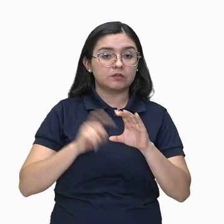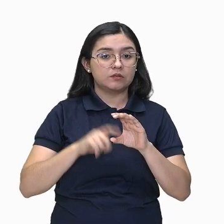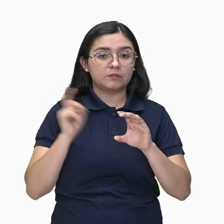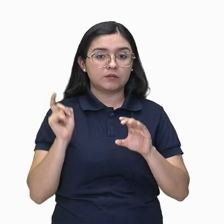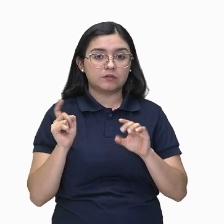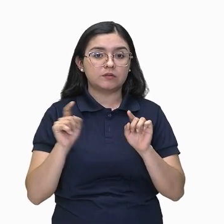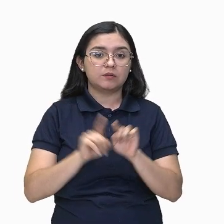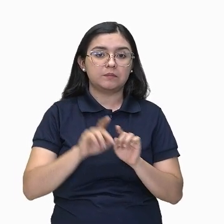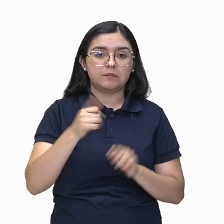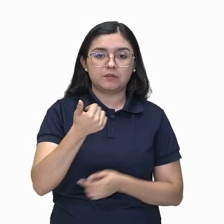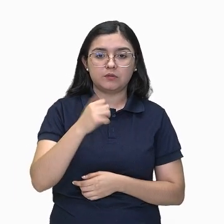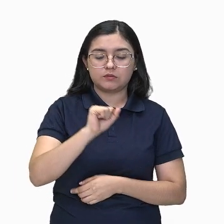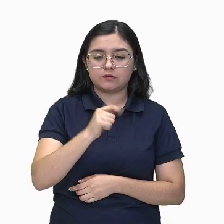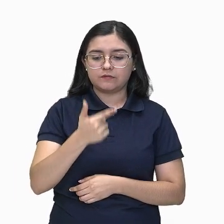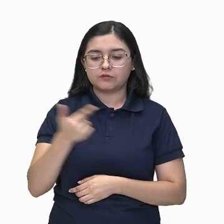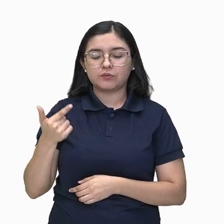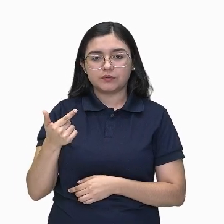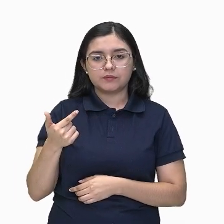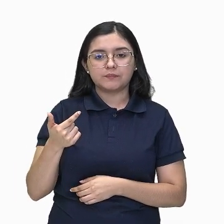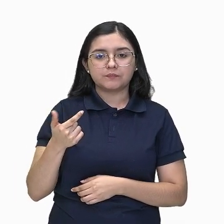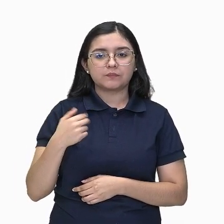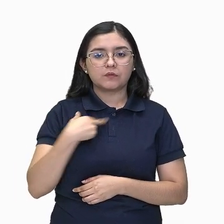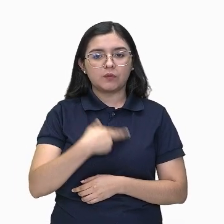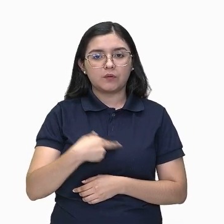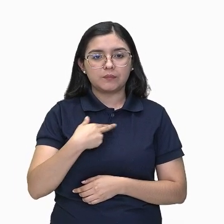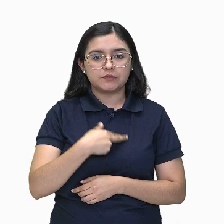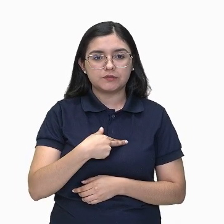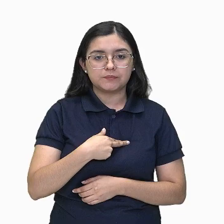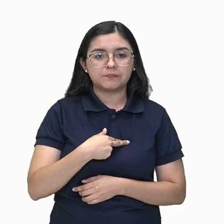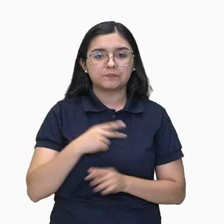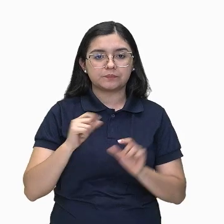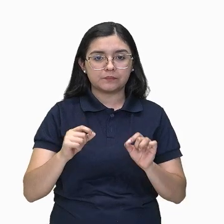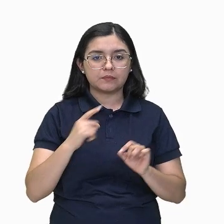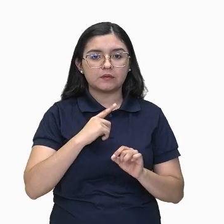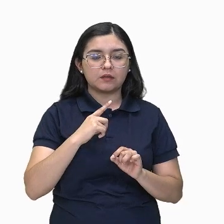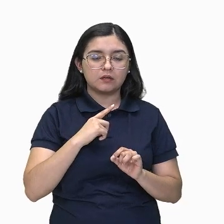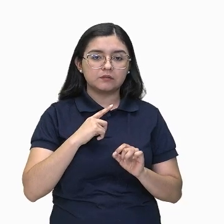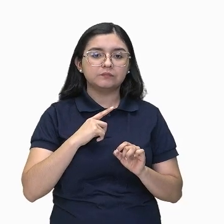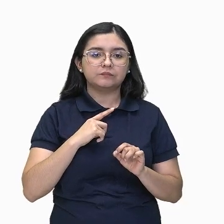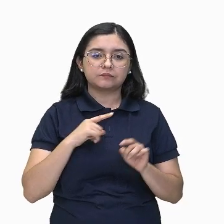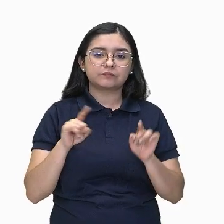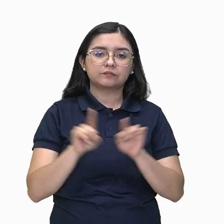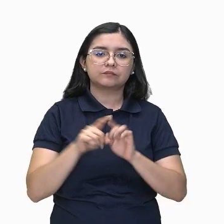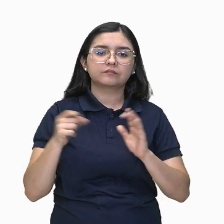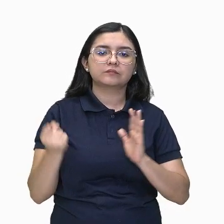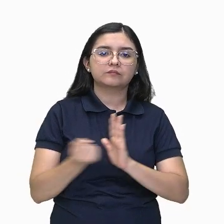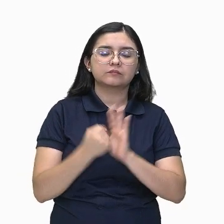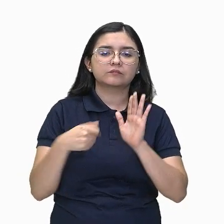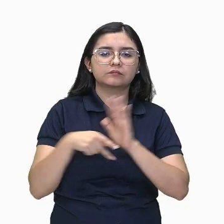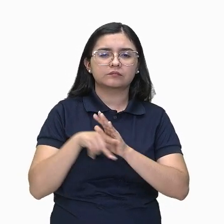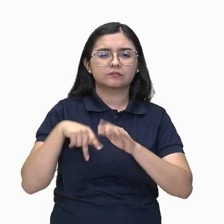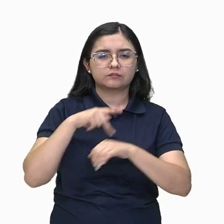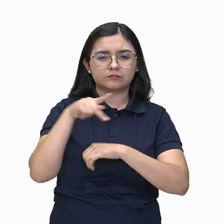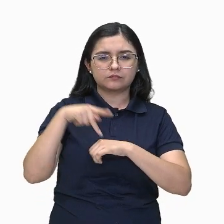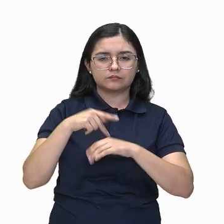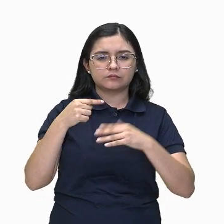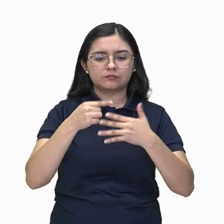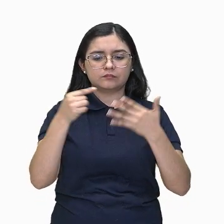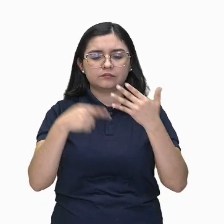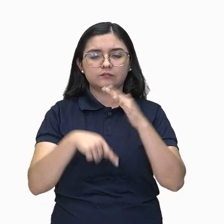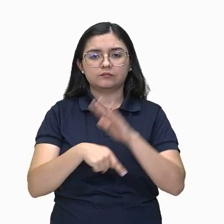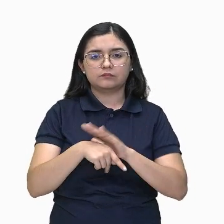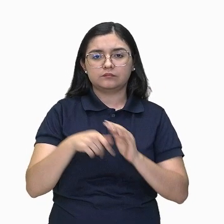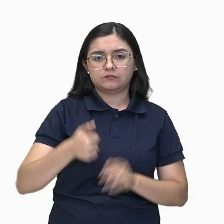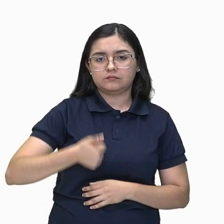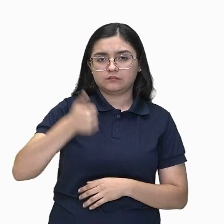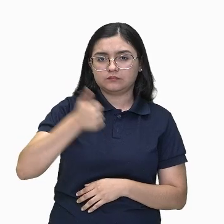de 1822, o romantismo vai ter ecos ainda desse patriotismo, vai ter elementos da primeira geração,